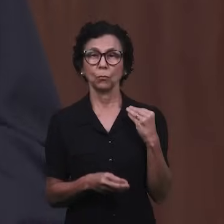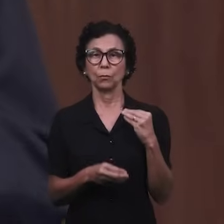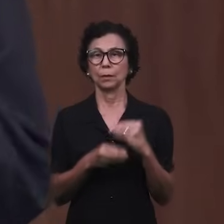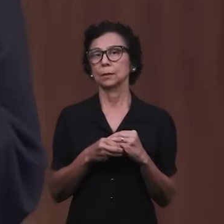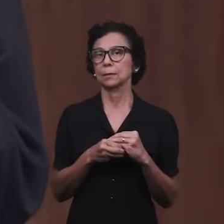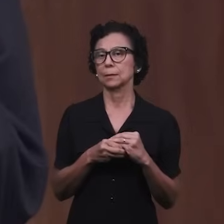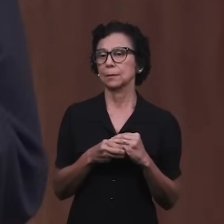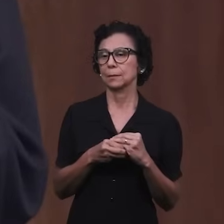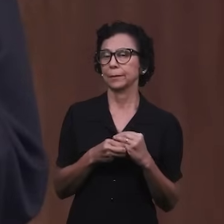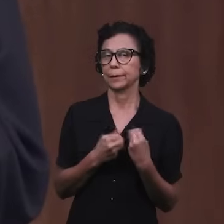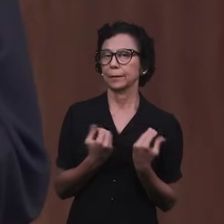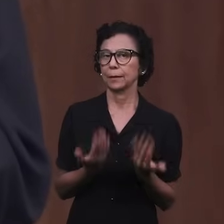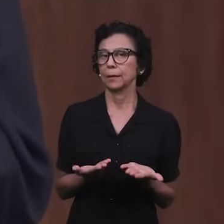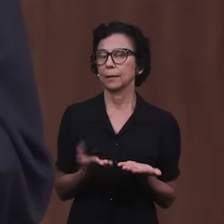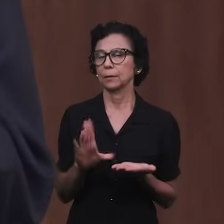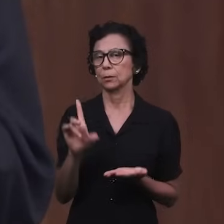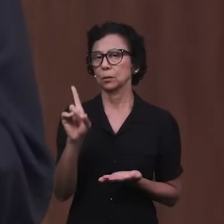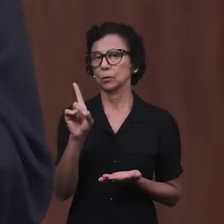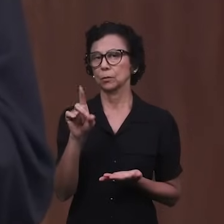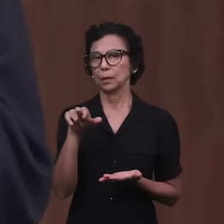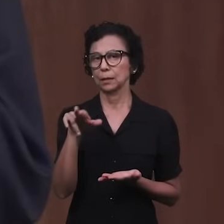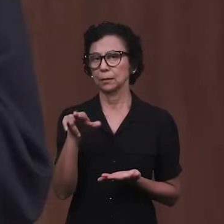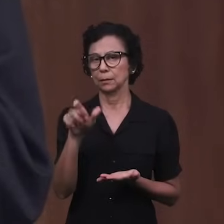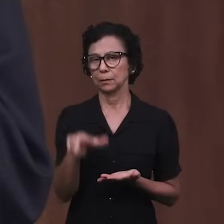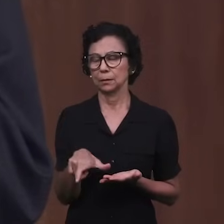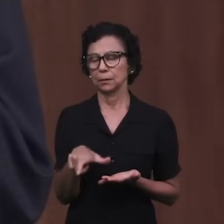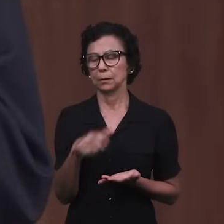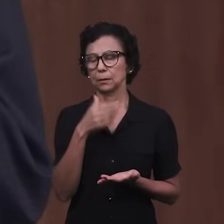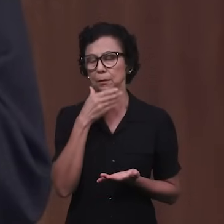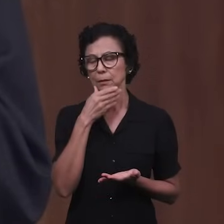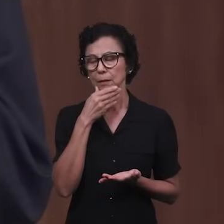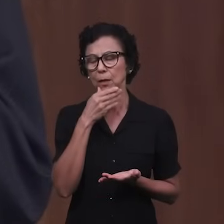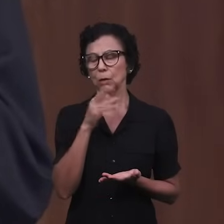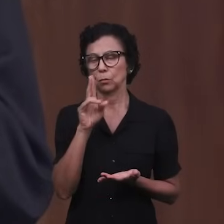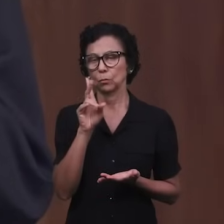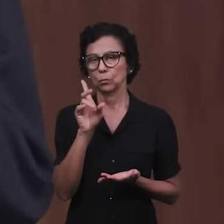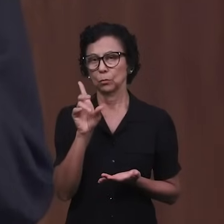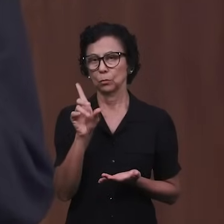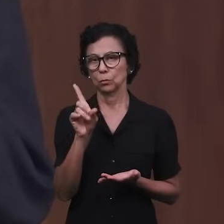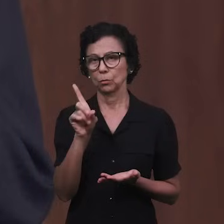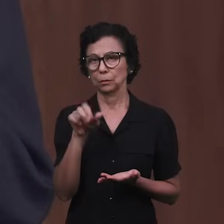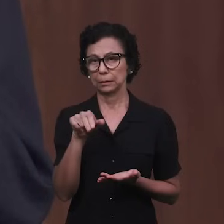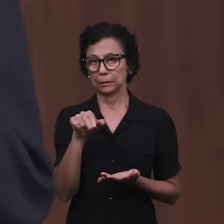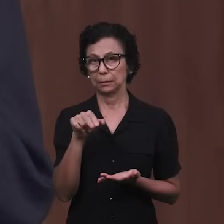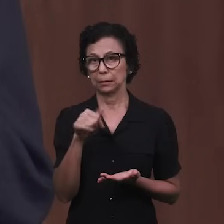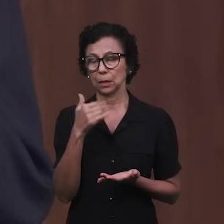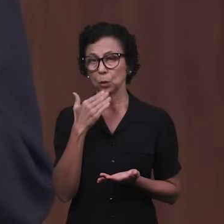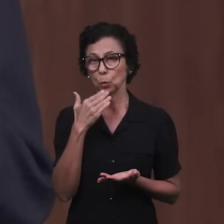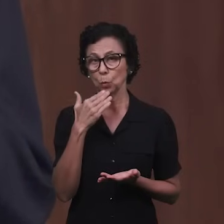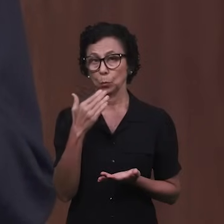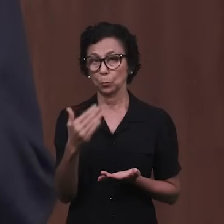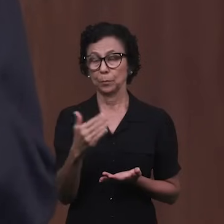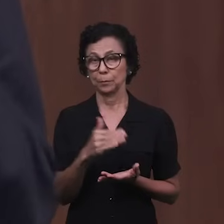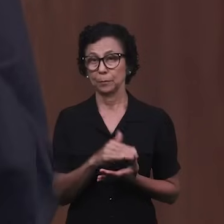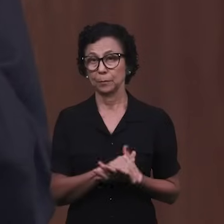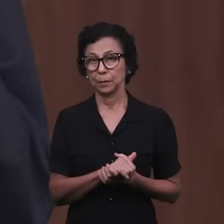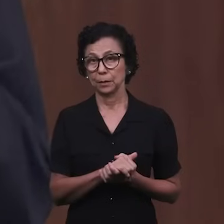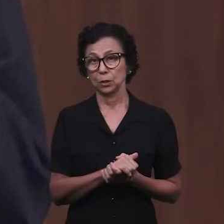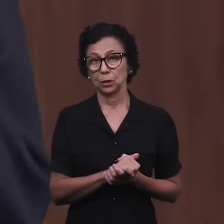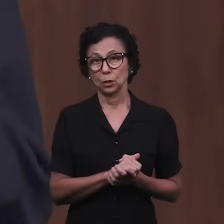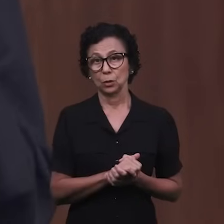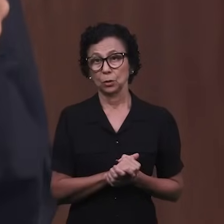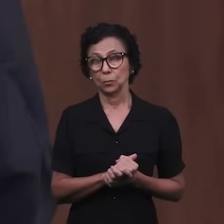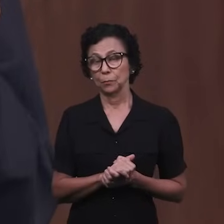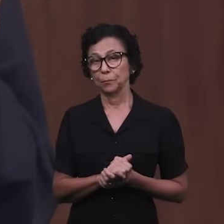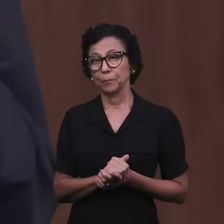Pastor Gerson, vou acrescentar que então Daniel pediu ao dispenseiro, não é? Quer dizer, o chefe